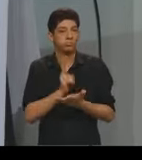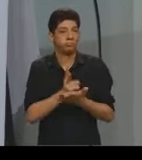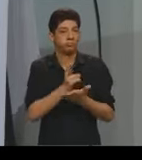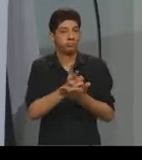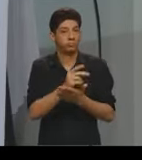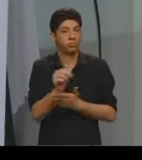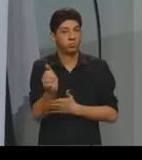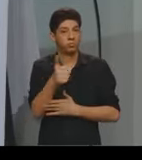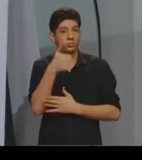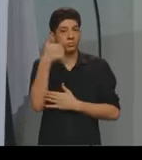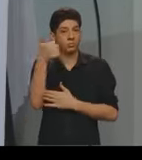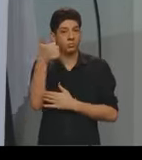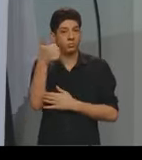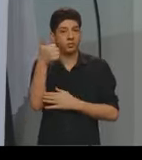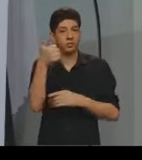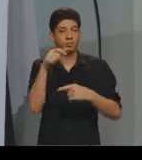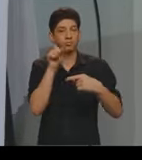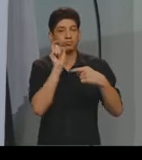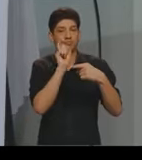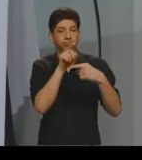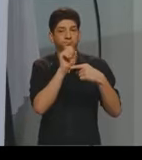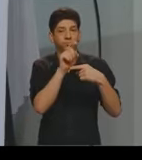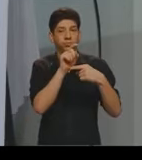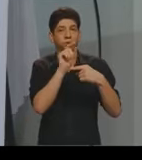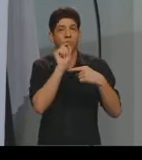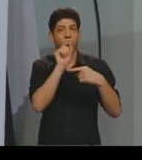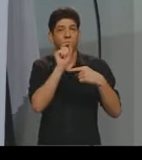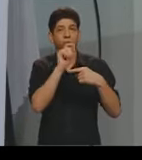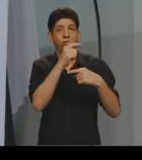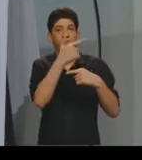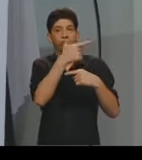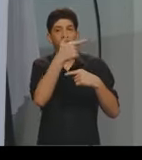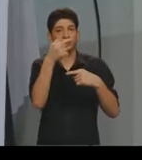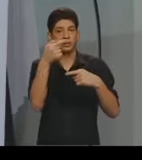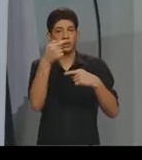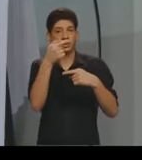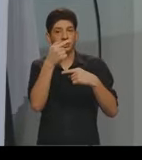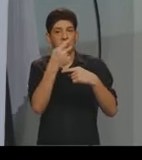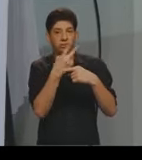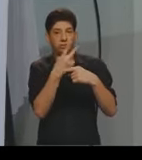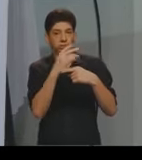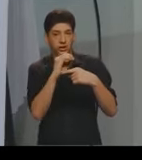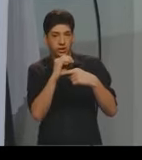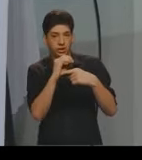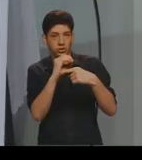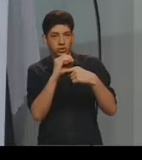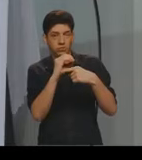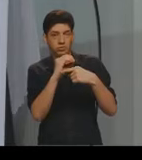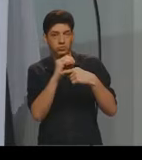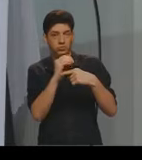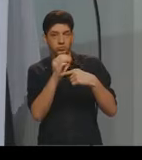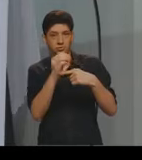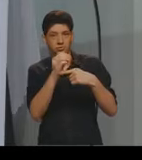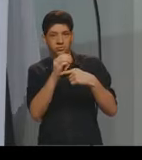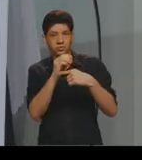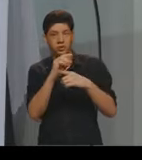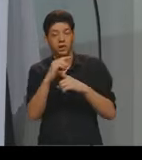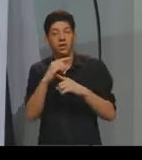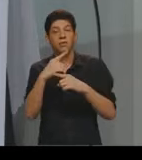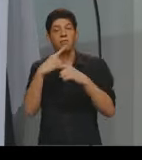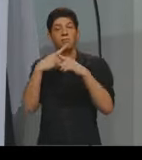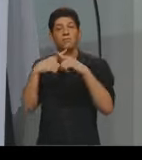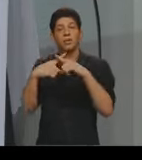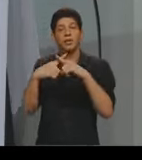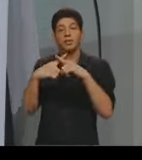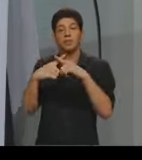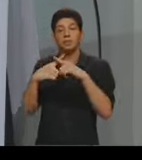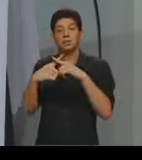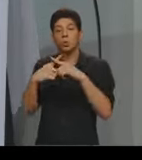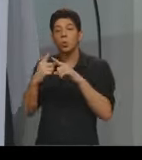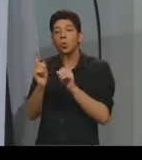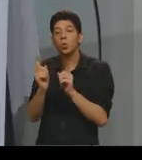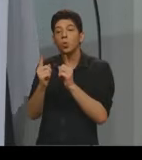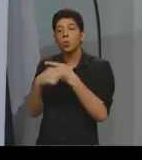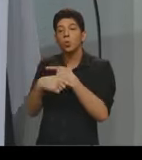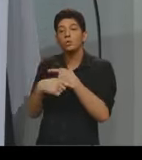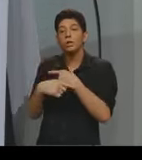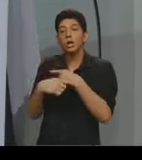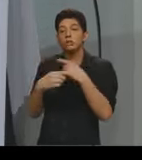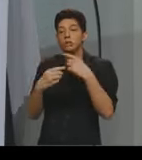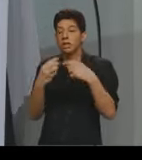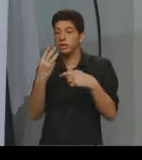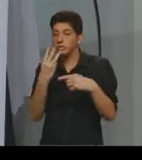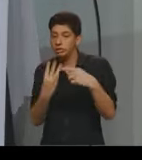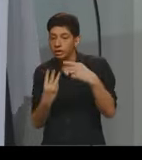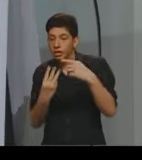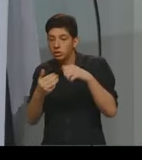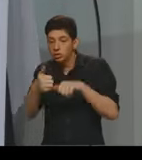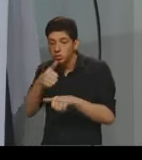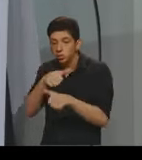O numerador, no caso, 27 20avos. E multiplica pelo inverso. Vai pegar o inverso do